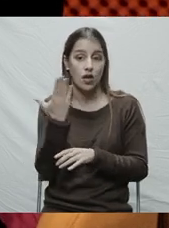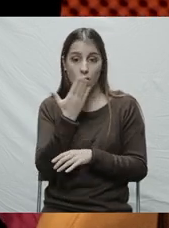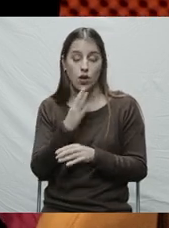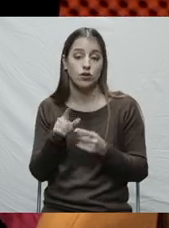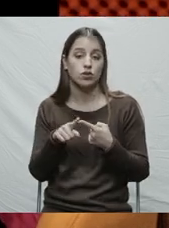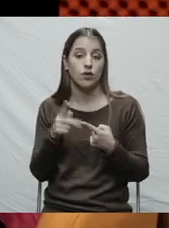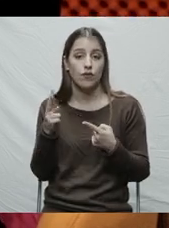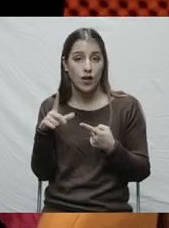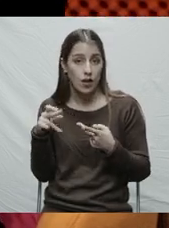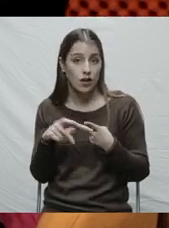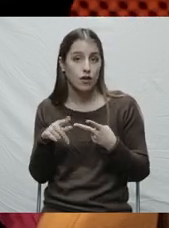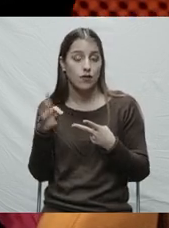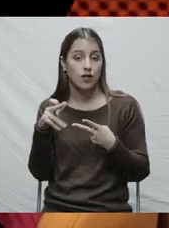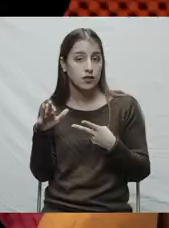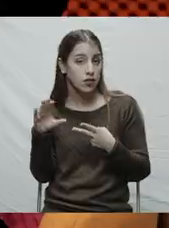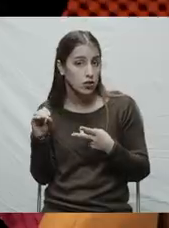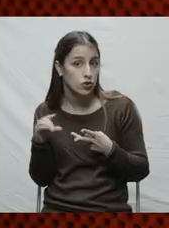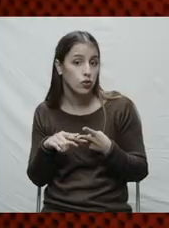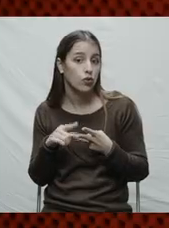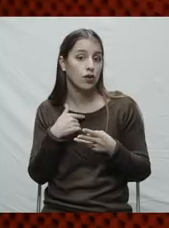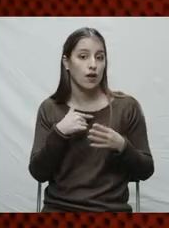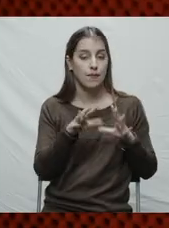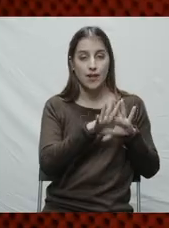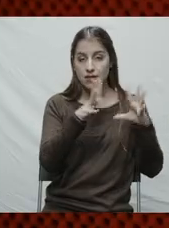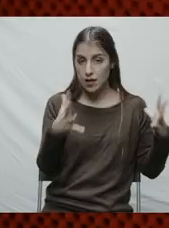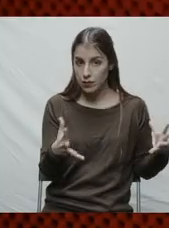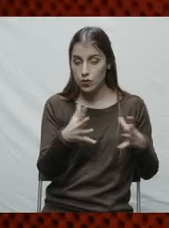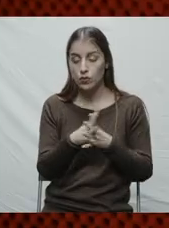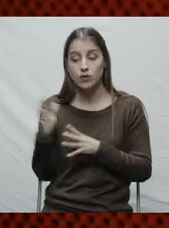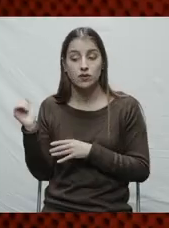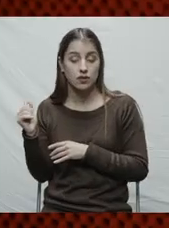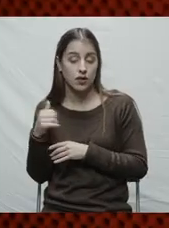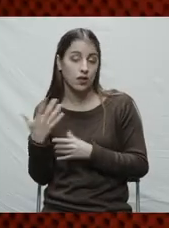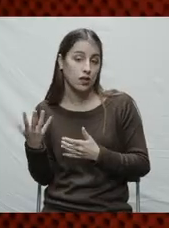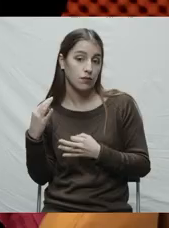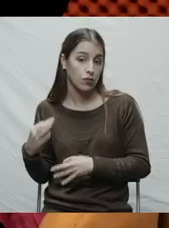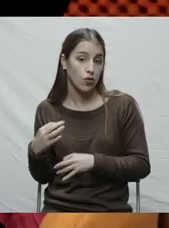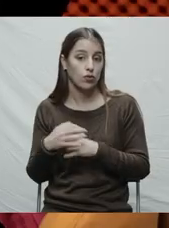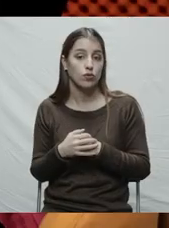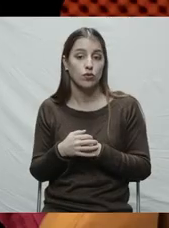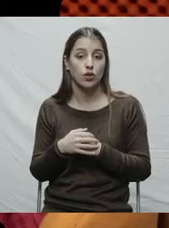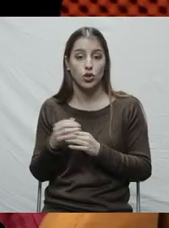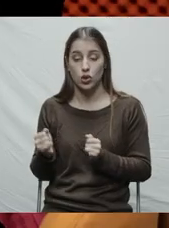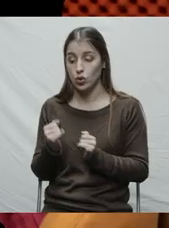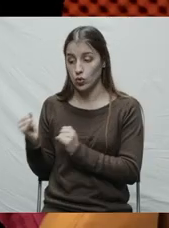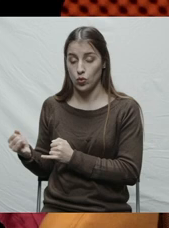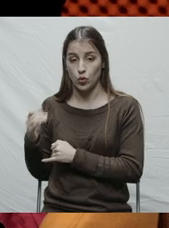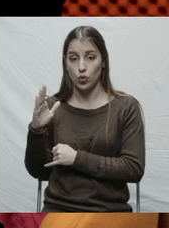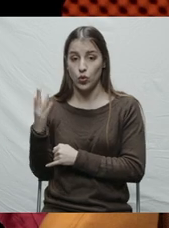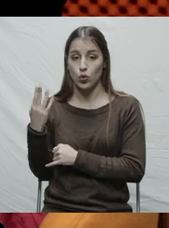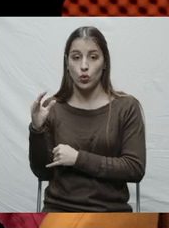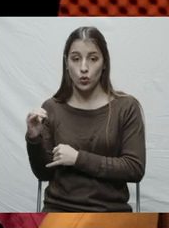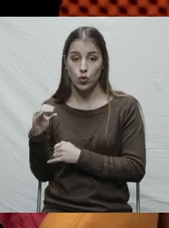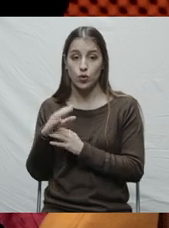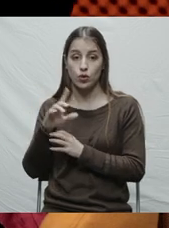a Vera Manteiro, Francisco Camacho. Um processo criativo mais amplo, não é? Mais amplo. Uhum. E, portanto, nisso... O Hugo, por seu lado, também